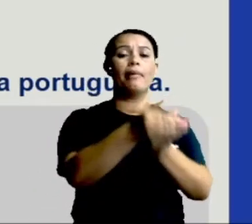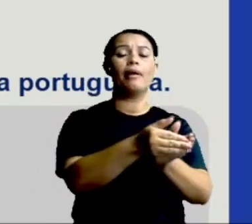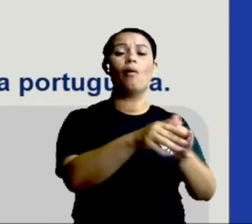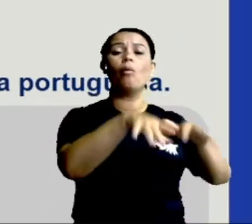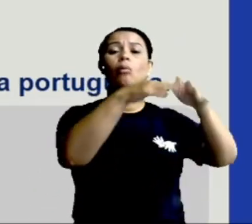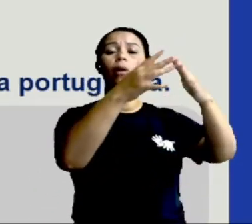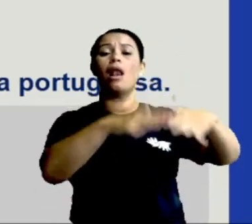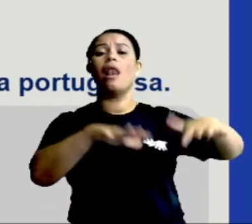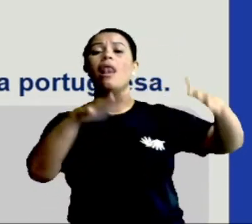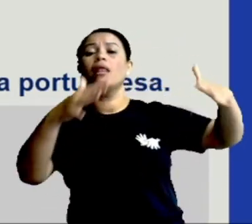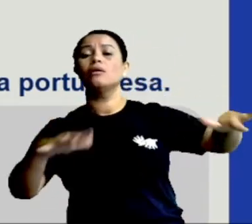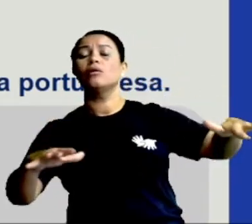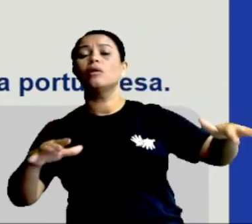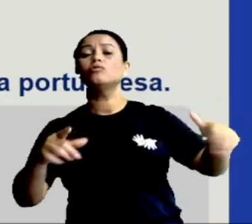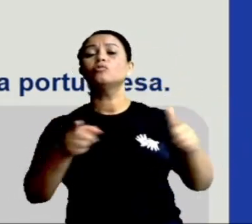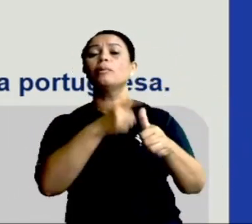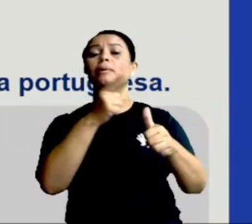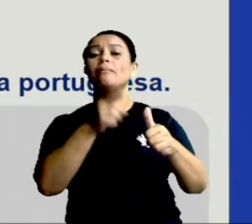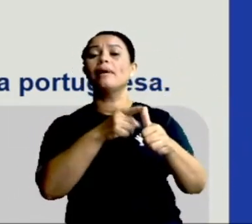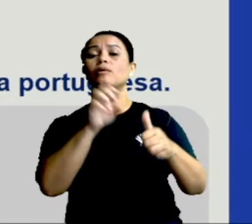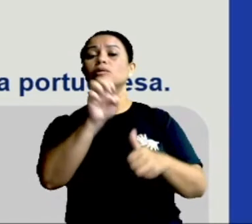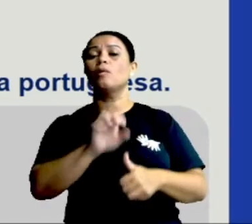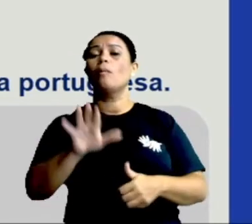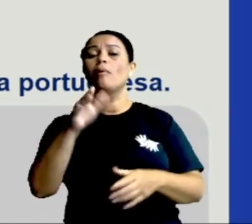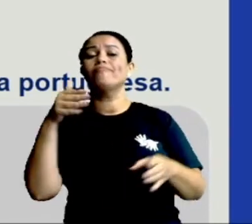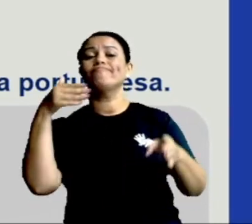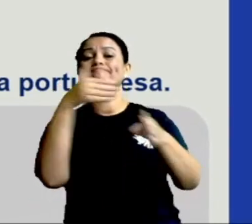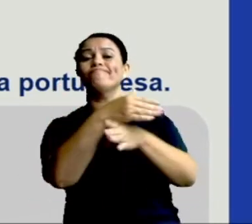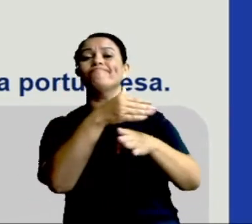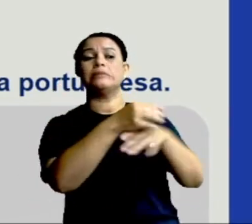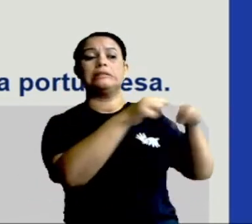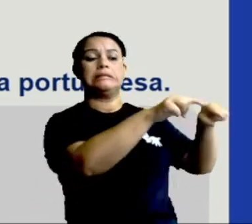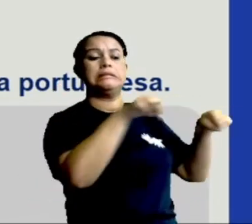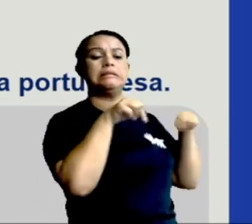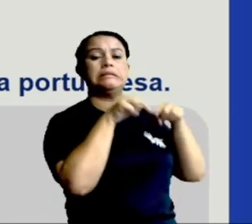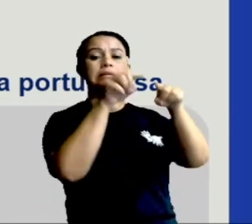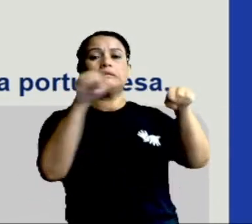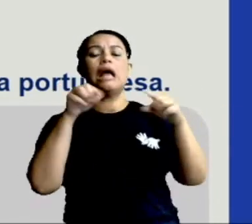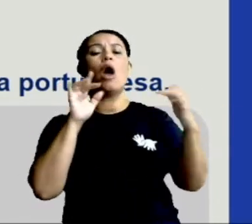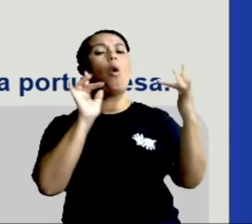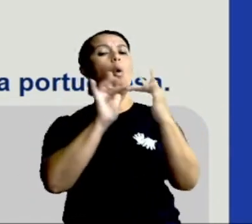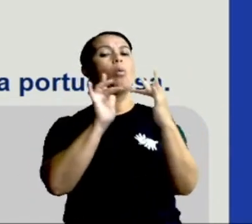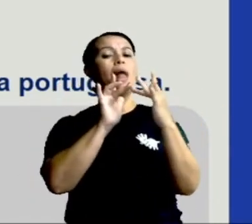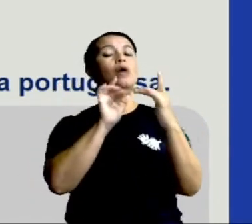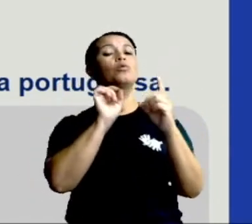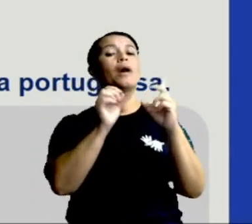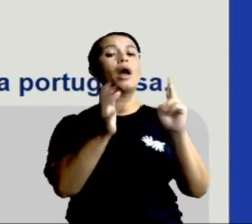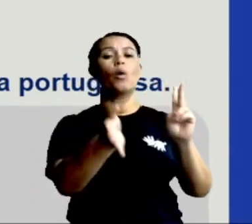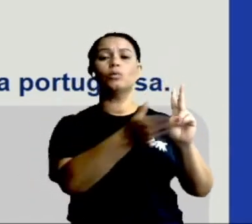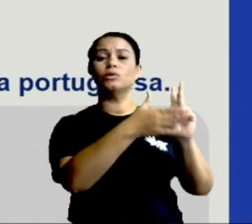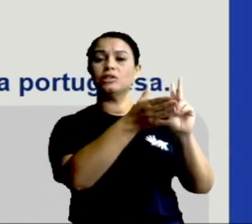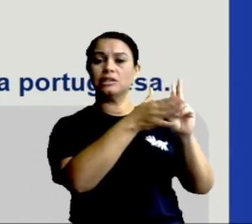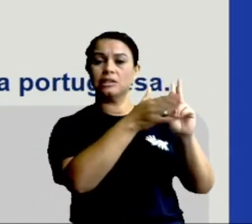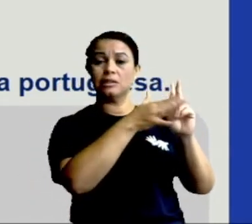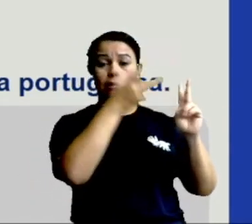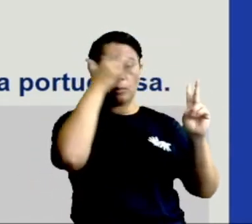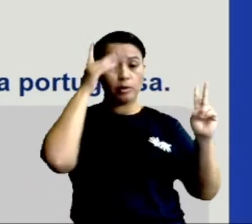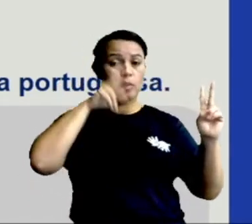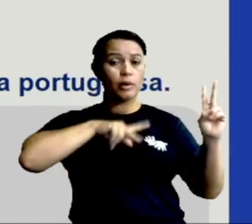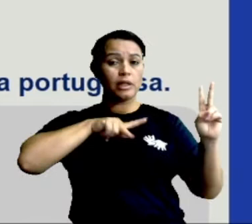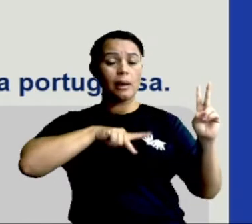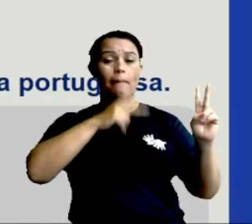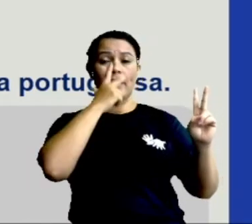os primeiros europeus tomaram posse das terras e tiveram os primeiros contatos com os indígenas, denominados pelos portugueses